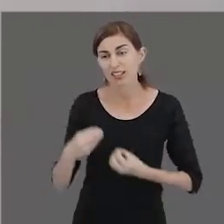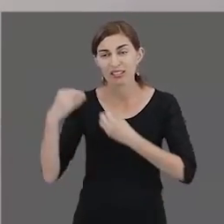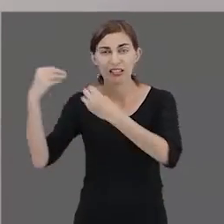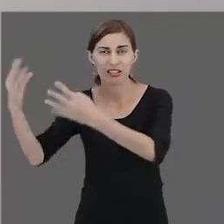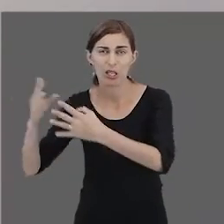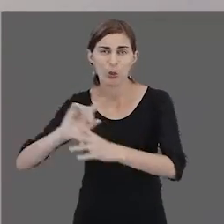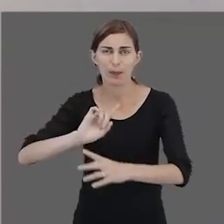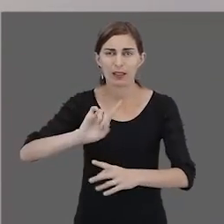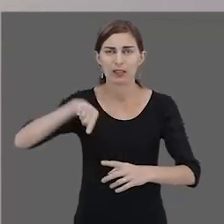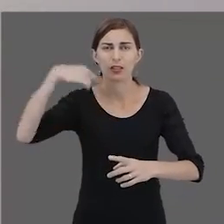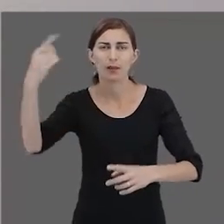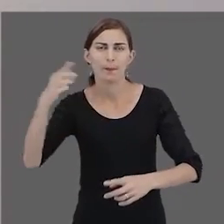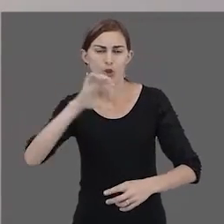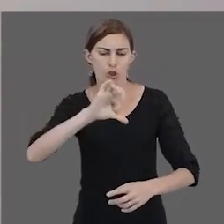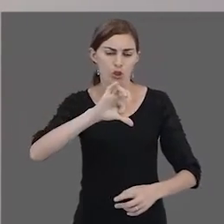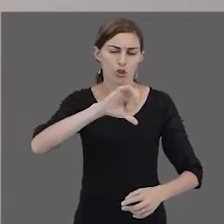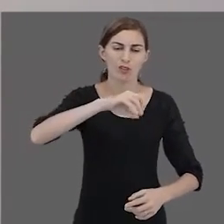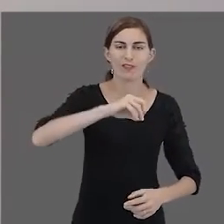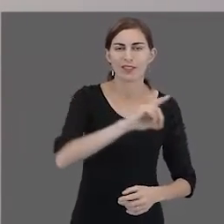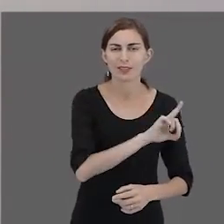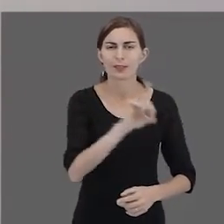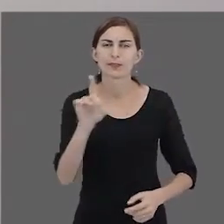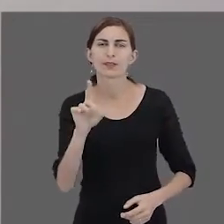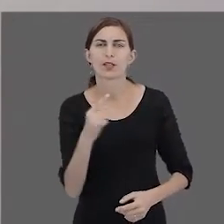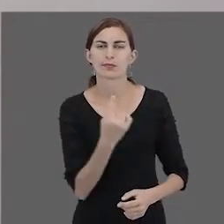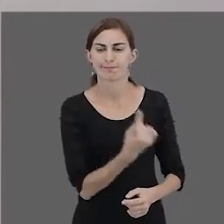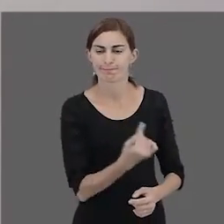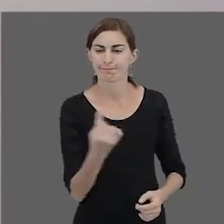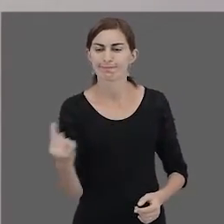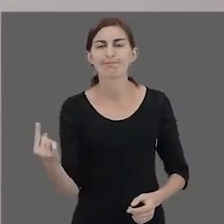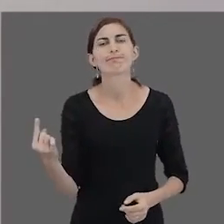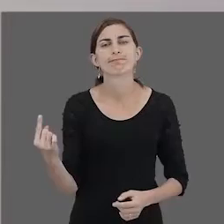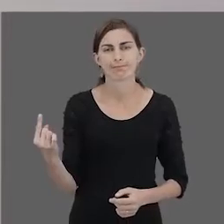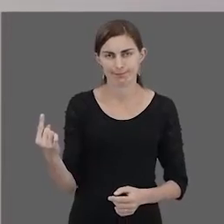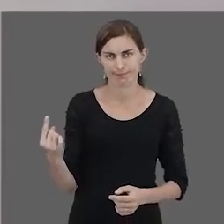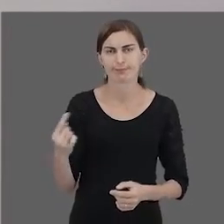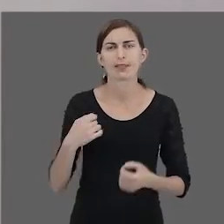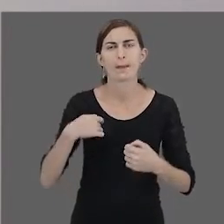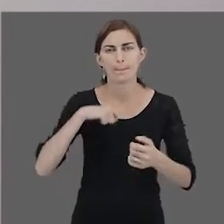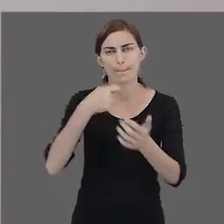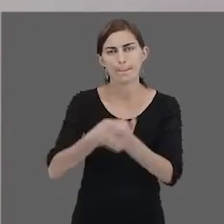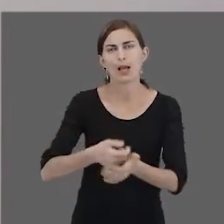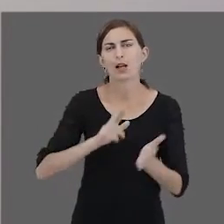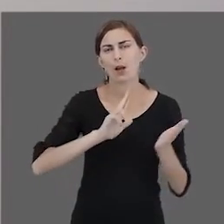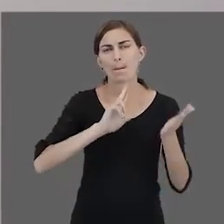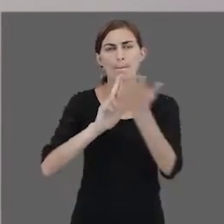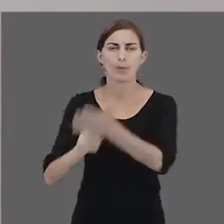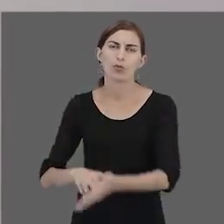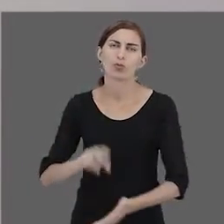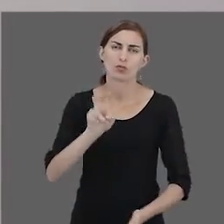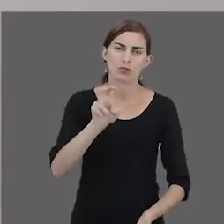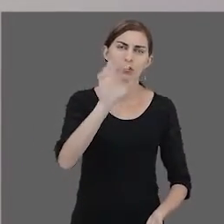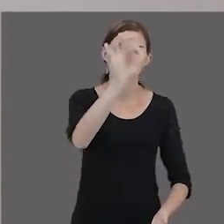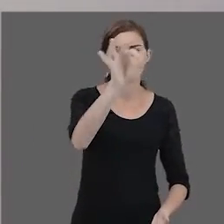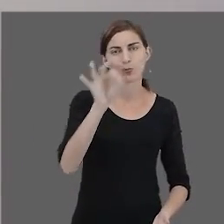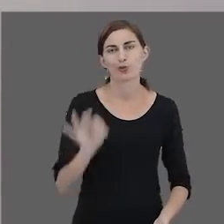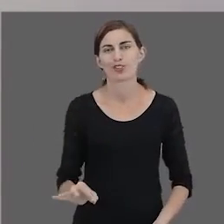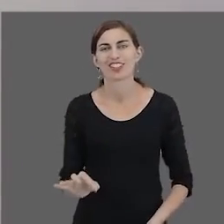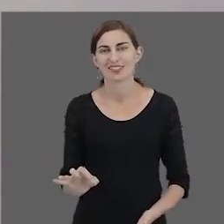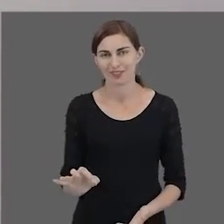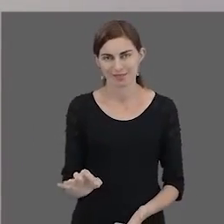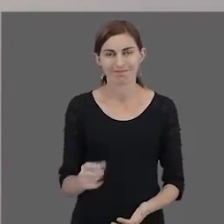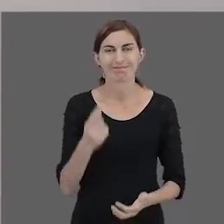foi depois desses 90 dias, cada ordenador de despesa vai ter que pagar uma multa de 5% do valor do